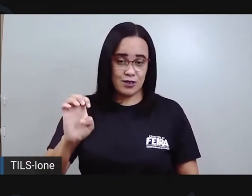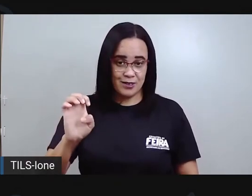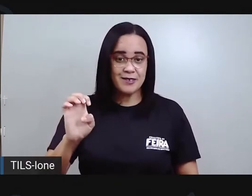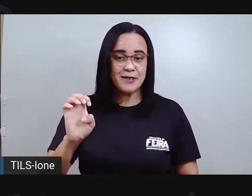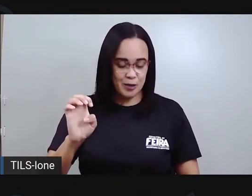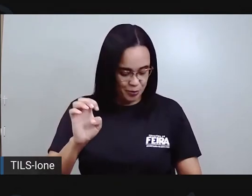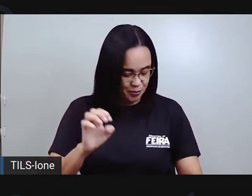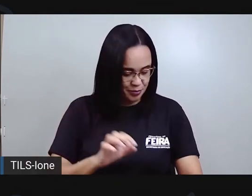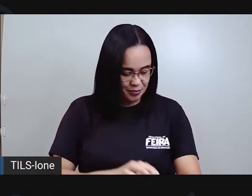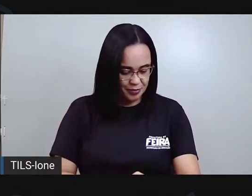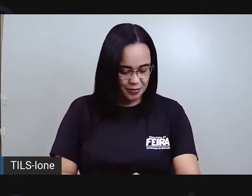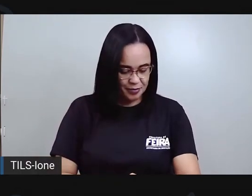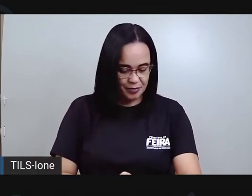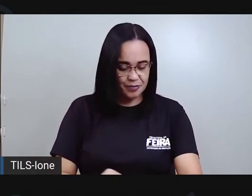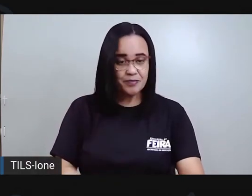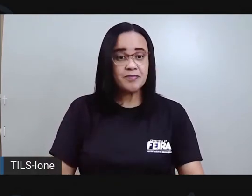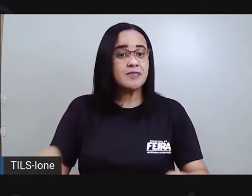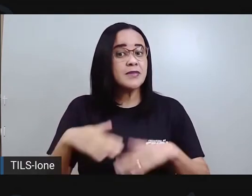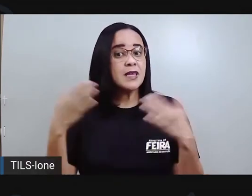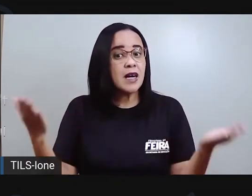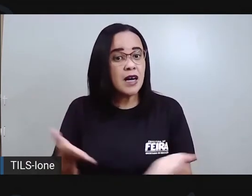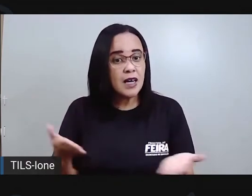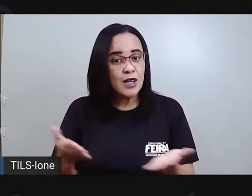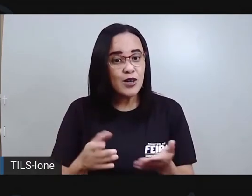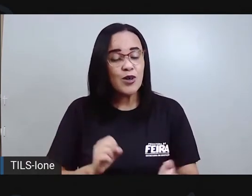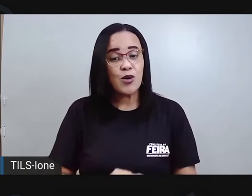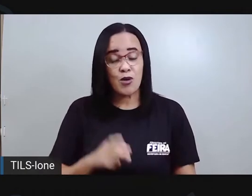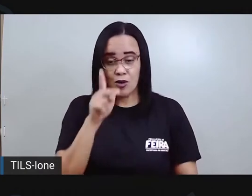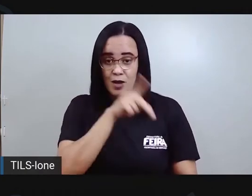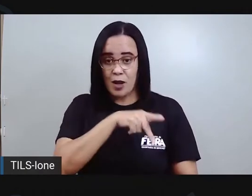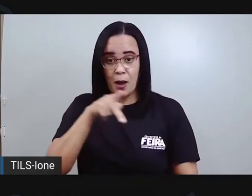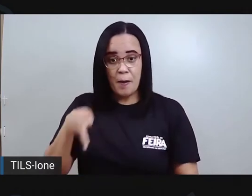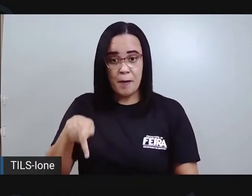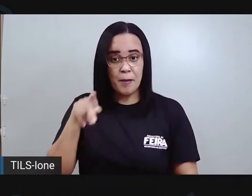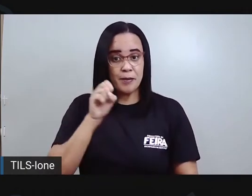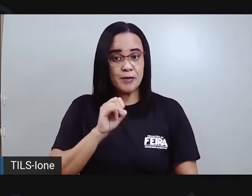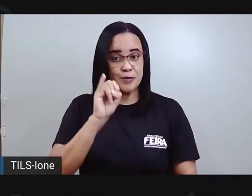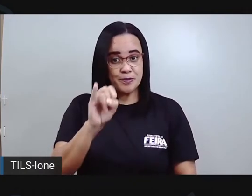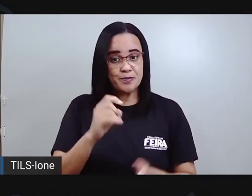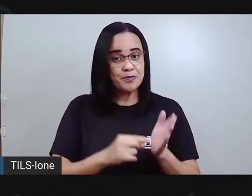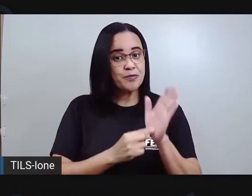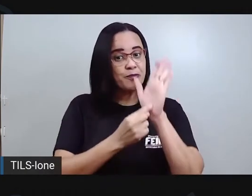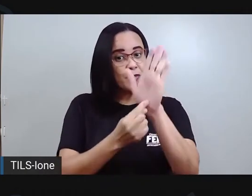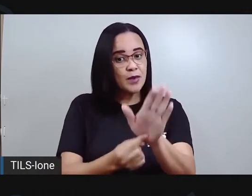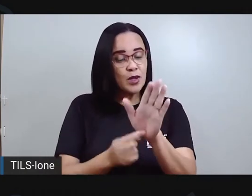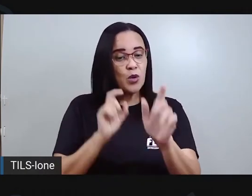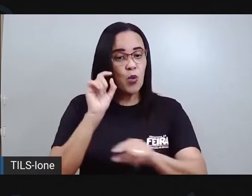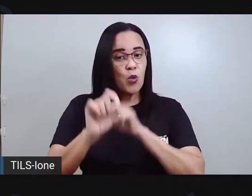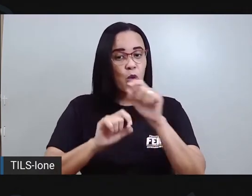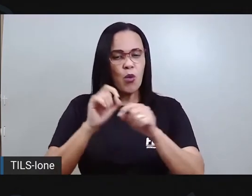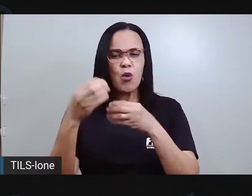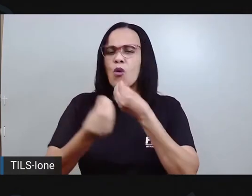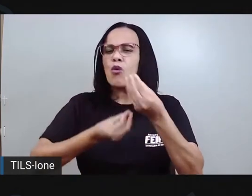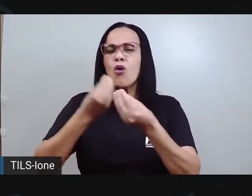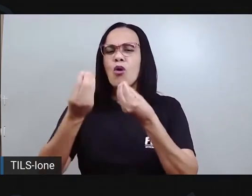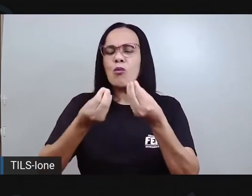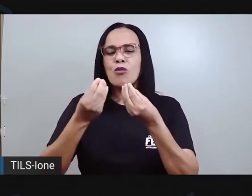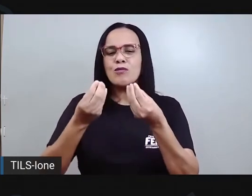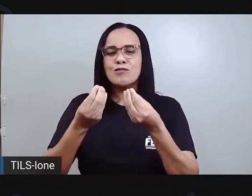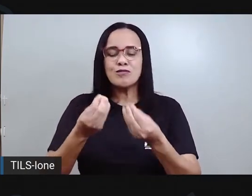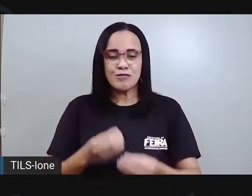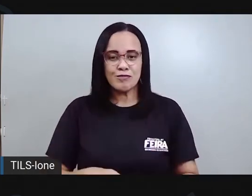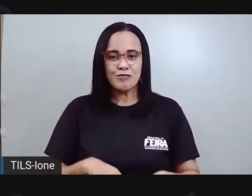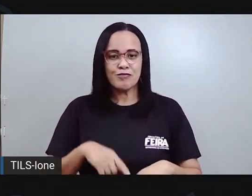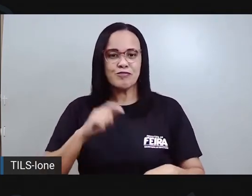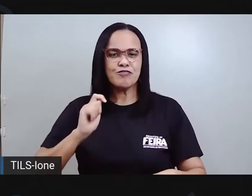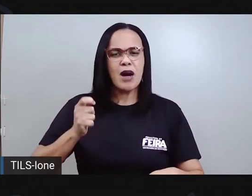mesmo, meninada. Xilofone. E que tal agora a Procy mostrar pra gente como que toca o xilofone?